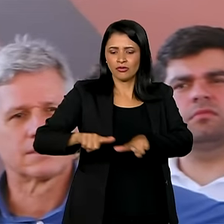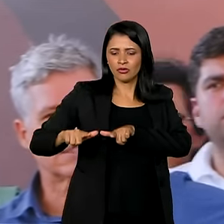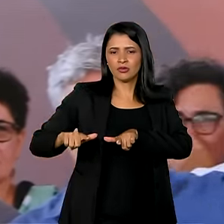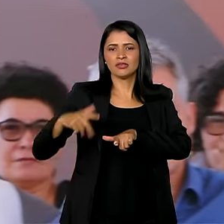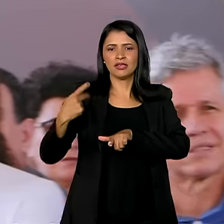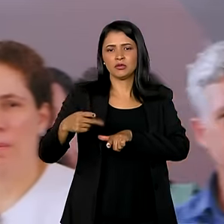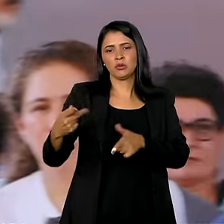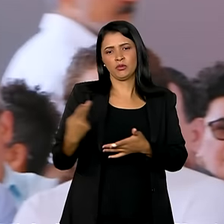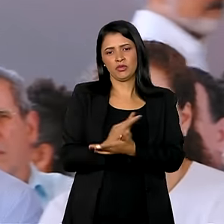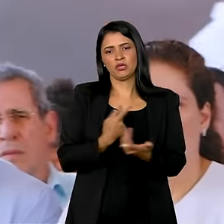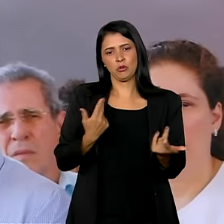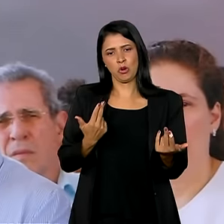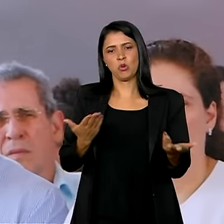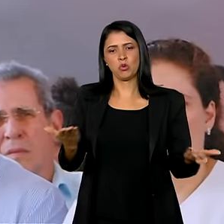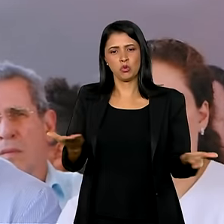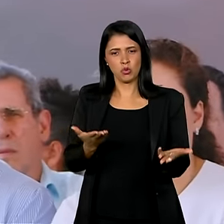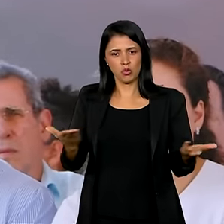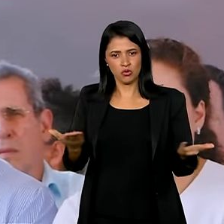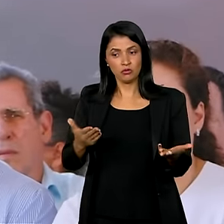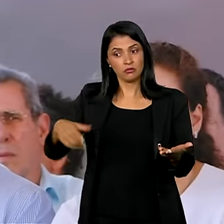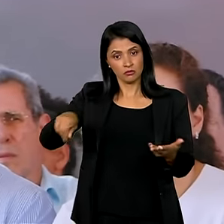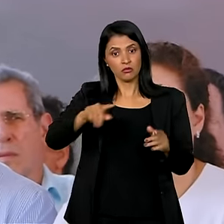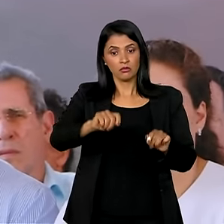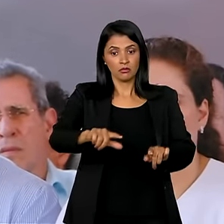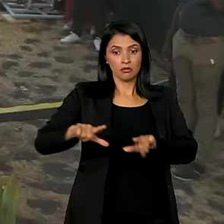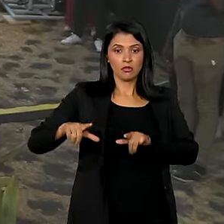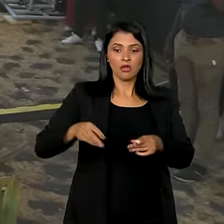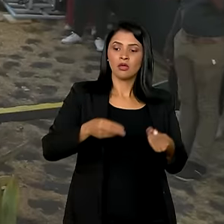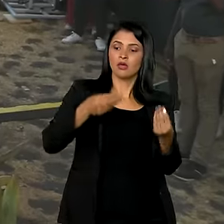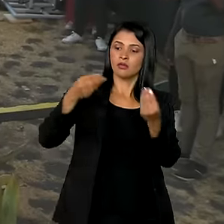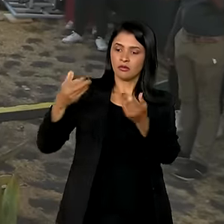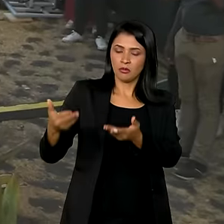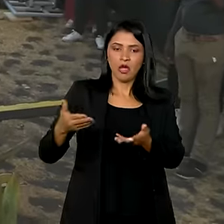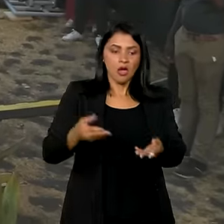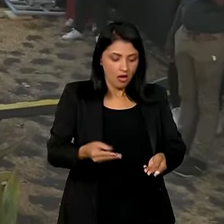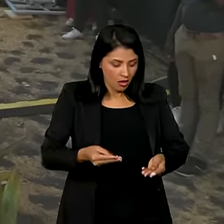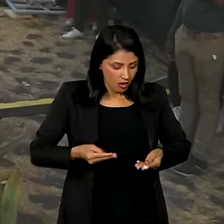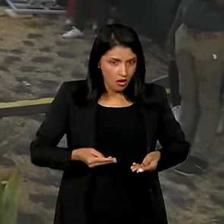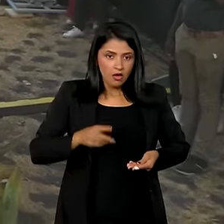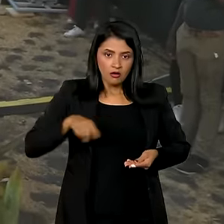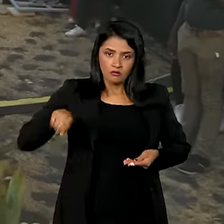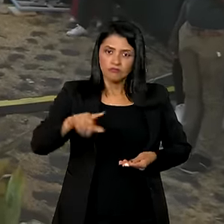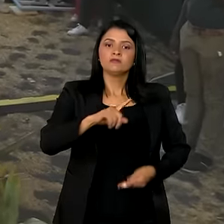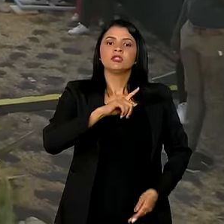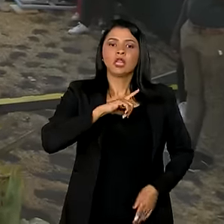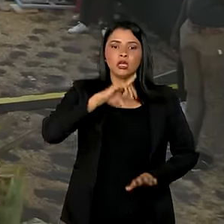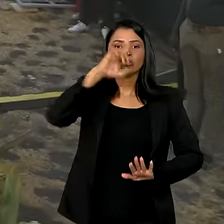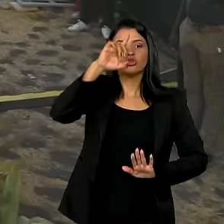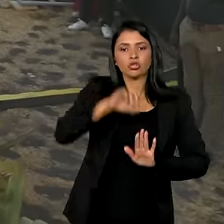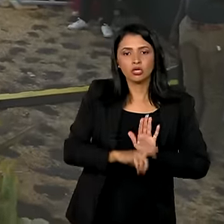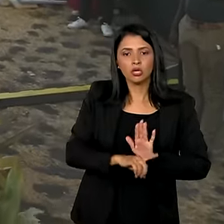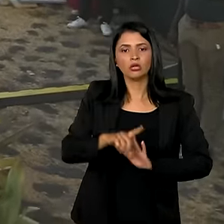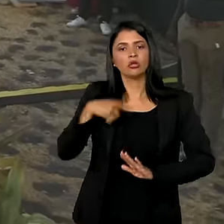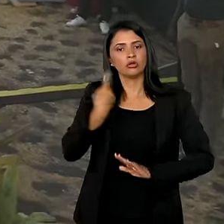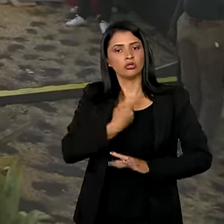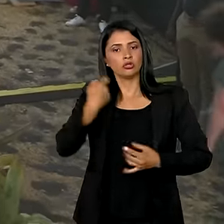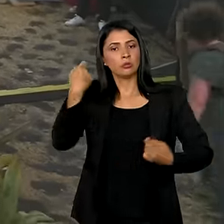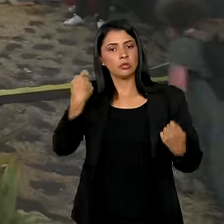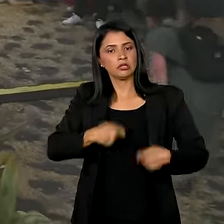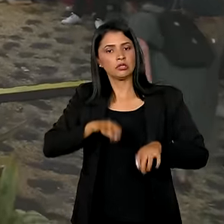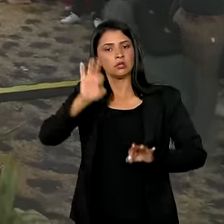titularização que foi hoje. Ao receber o título, vocês têm direito agora. Nós temos que cuidar de algumas